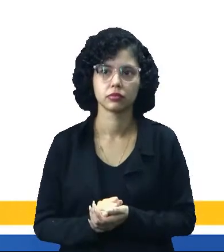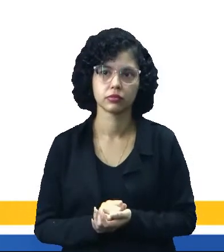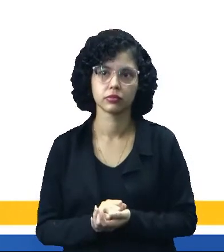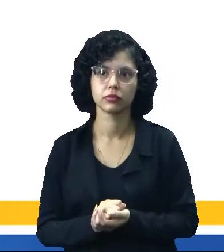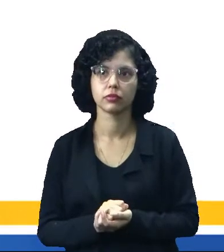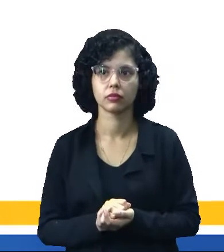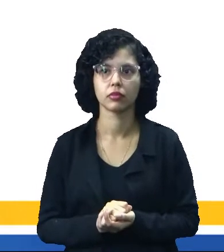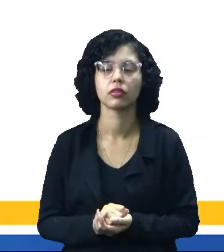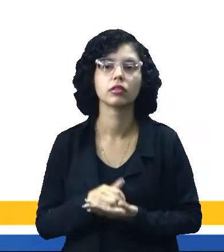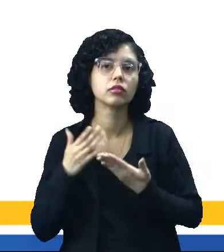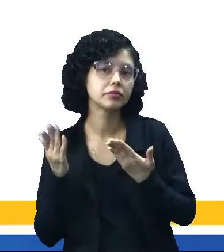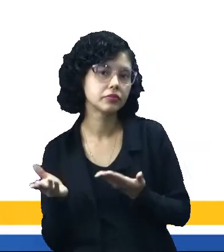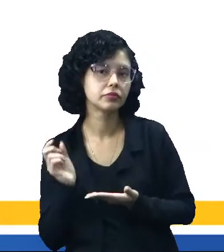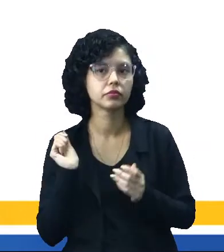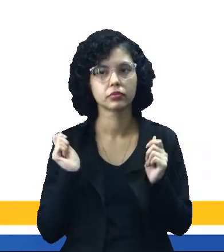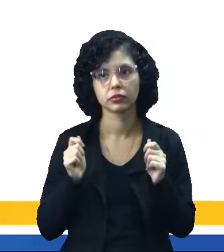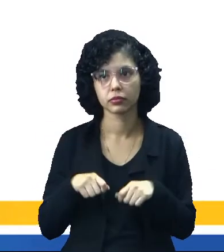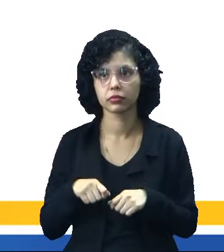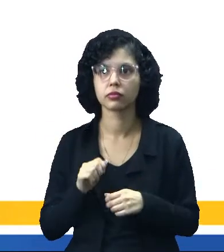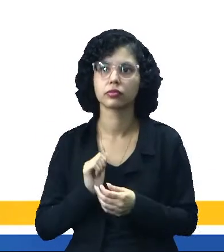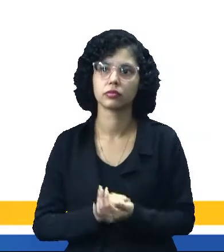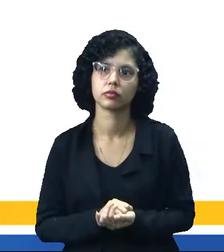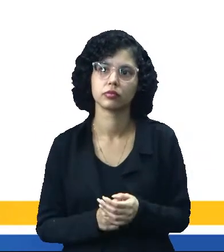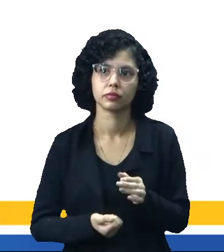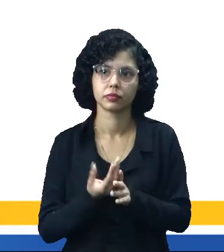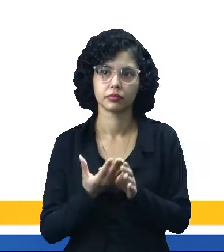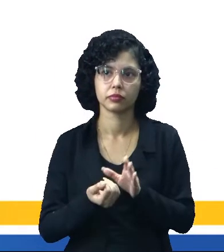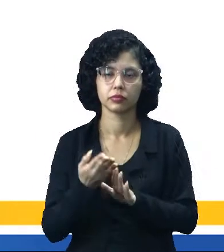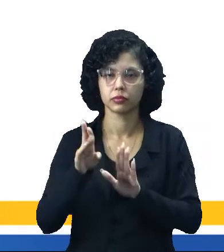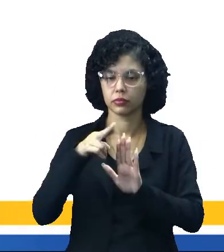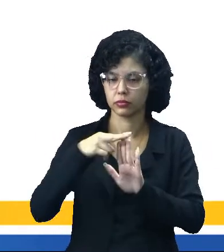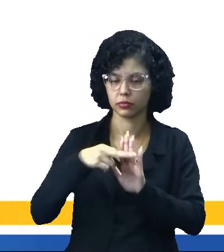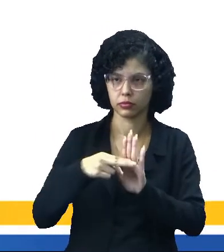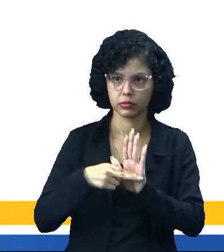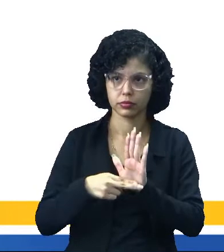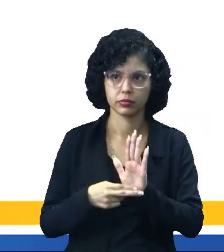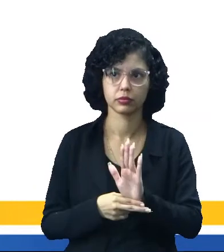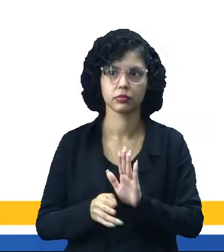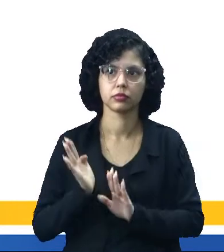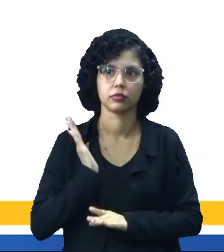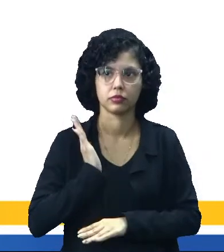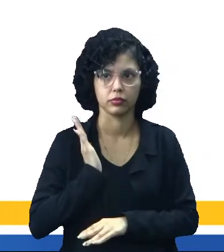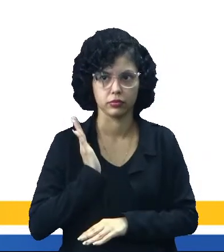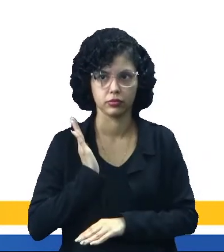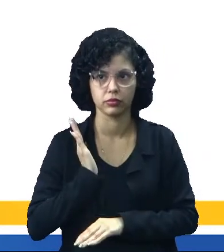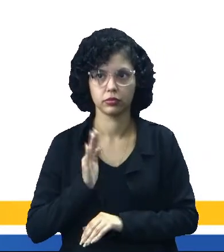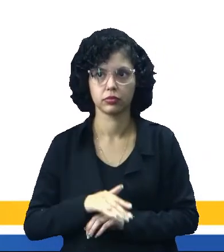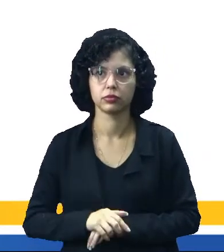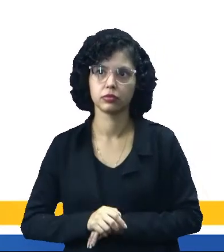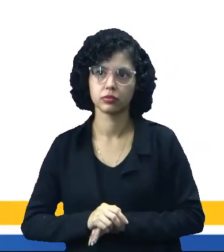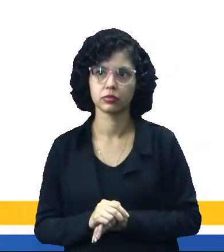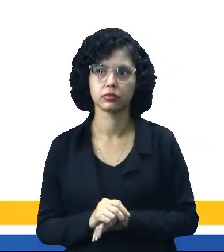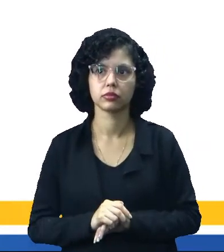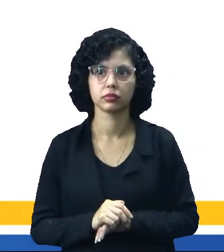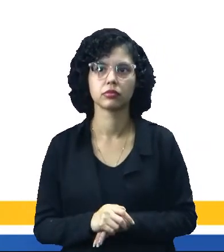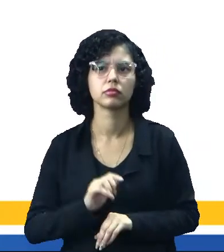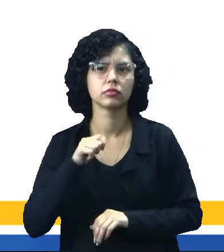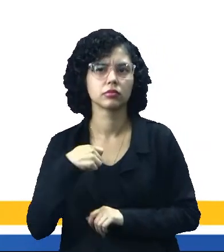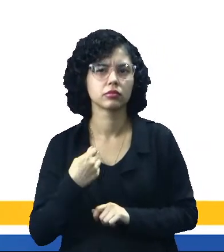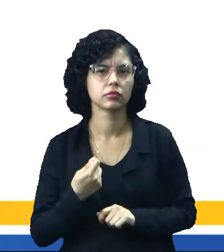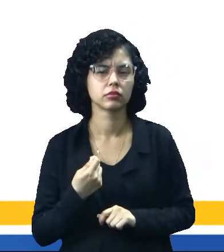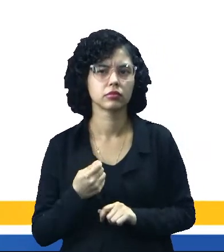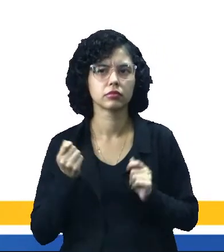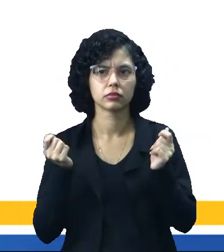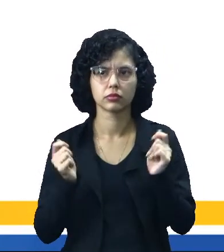Então, né, os que possuem os meios de produção, os bens de produção, né, são classificados como burgueses, né, são aqueles